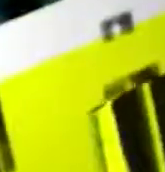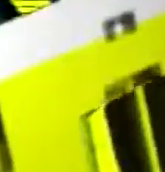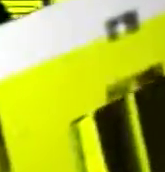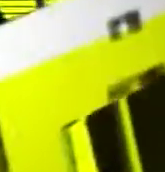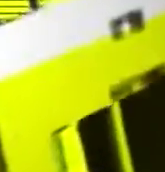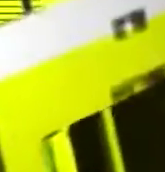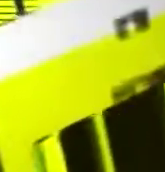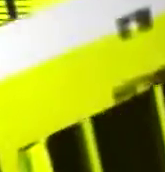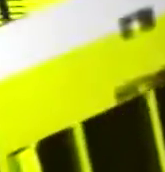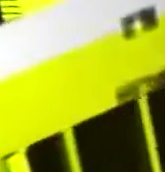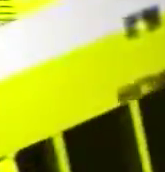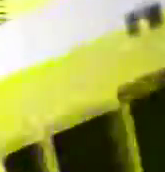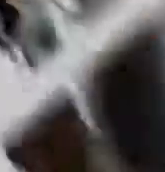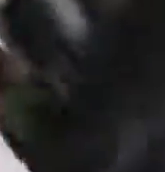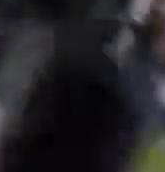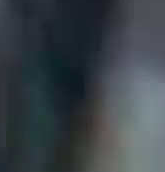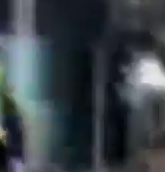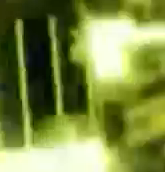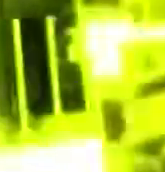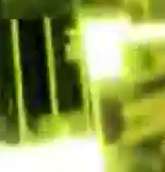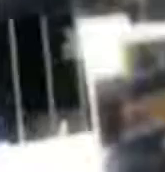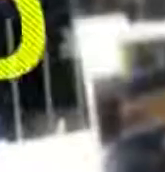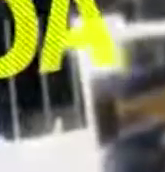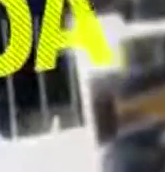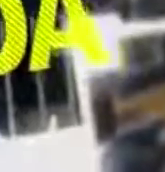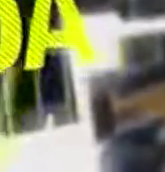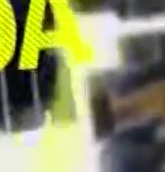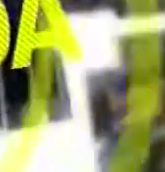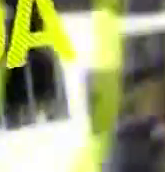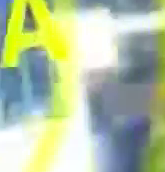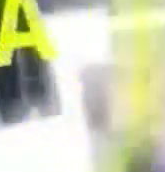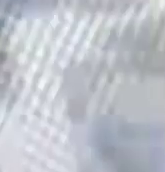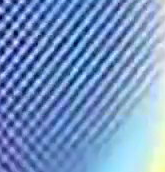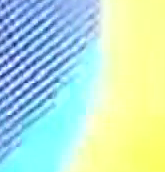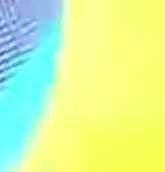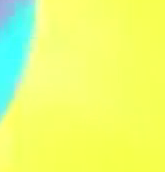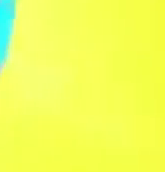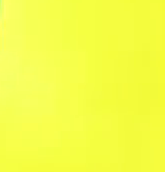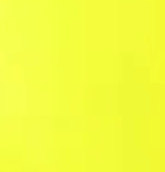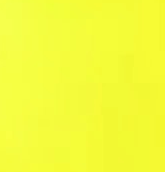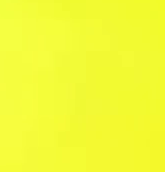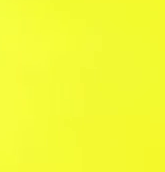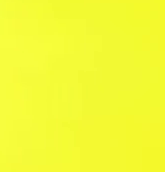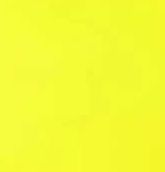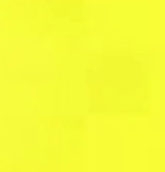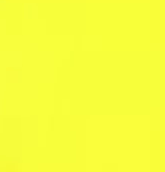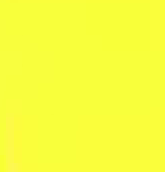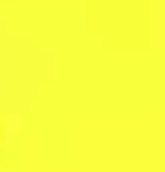Um segundo encaminhamento. Ministério de Santos, no meu estado de São Paulo.